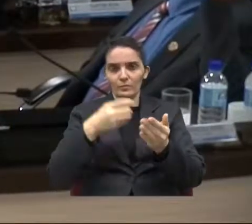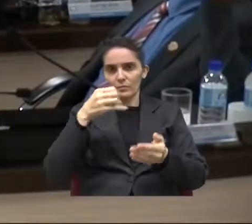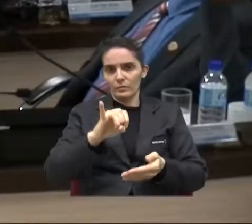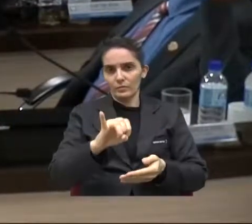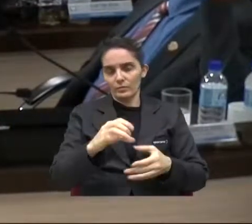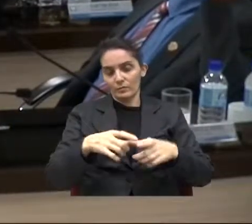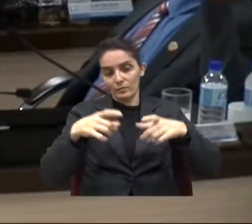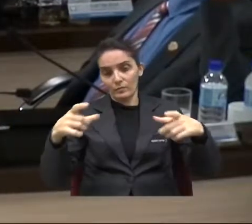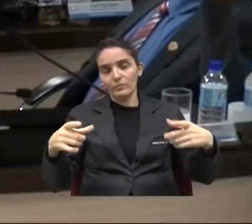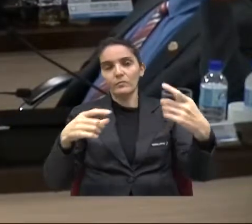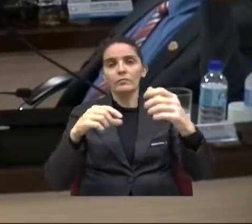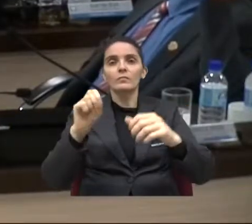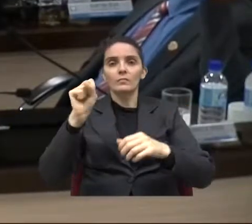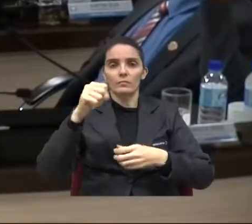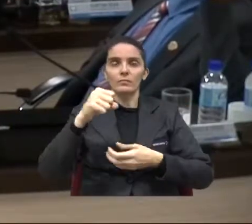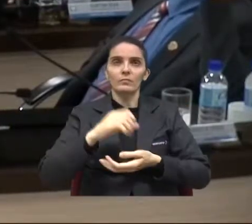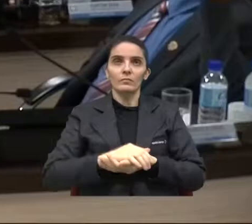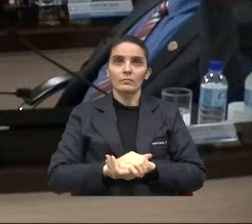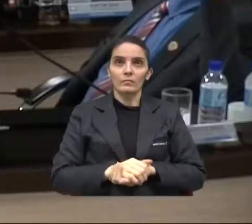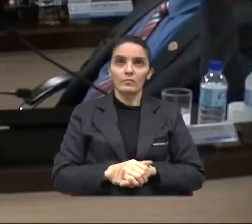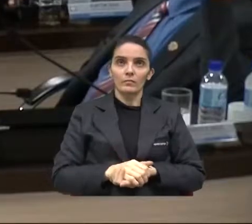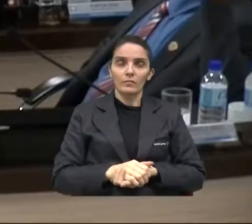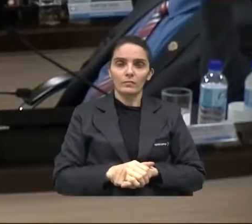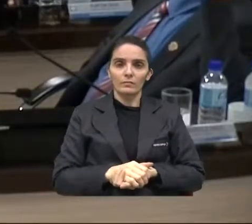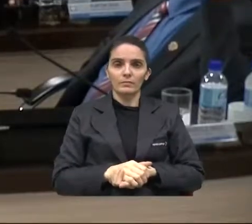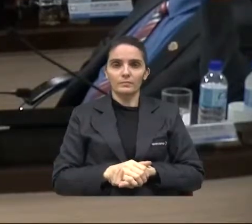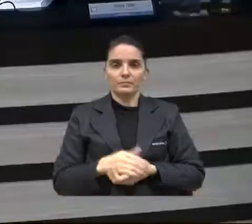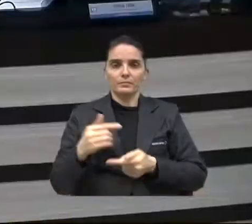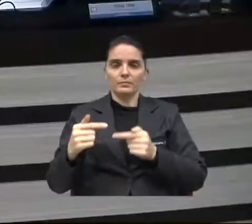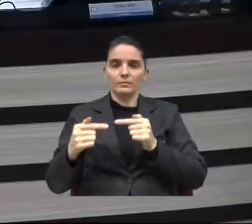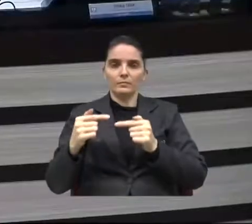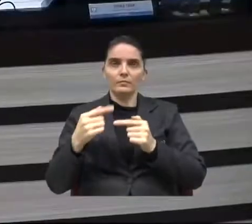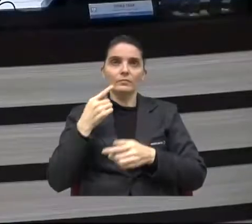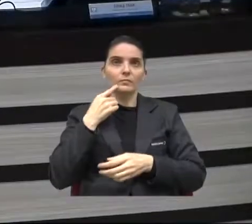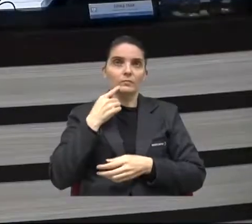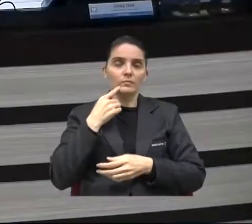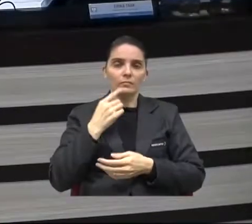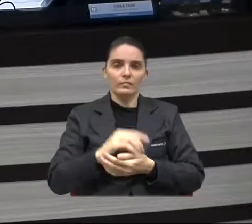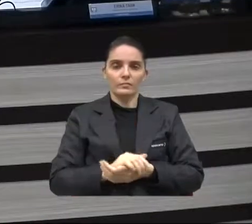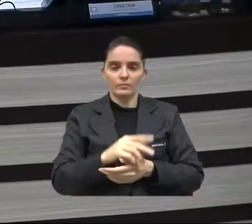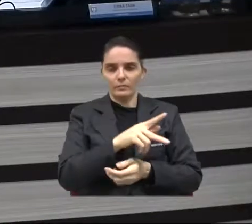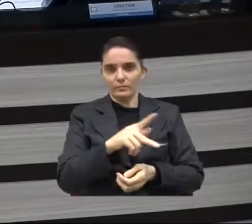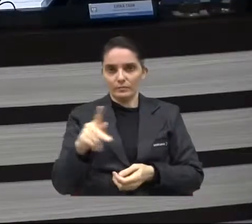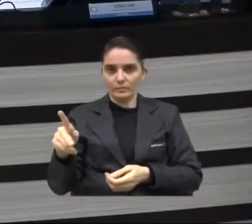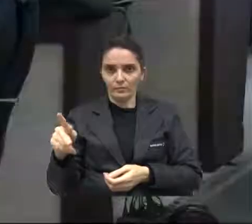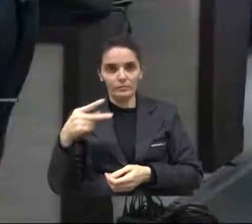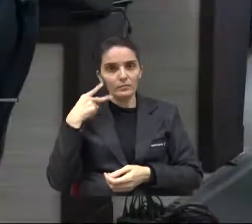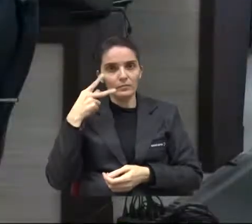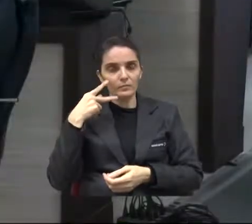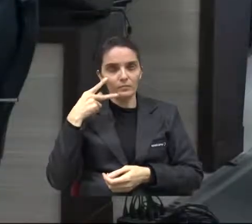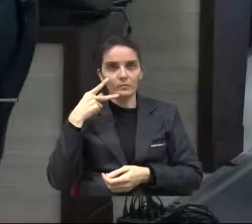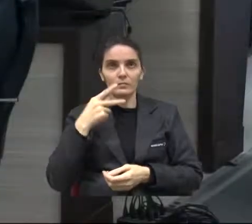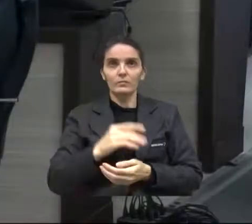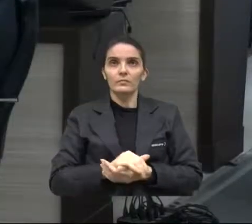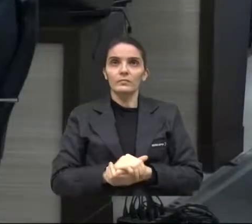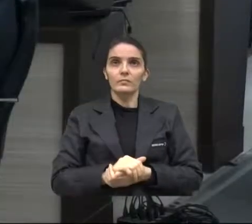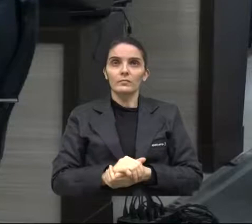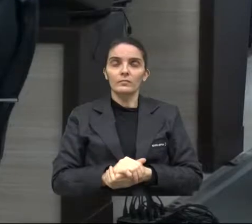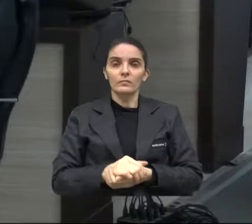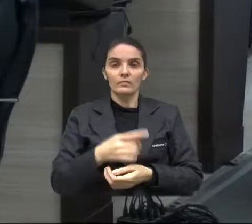da maioria, a gente pode... Para discutir, o vereador Cleiton Silva. Senhor presidente, nobres pares, é que eu